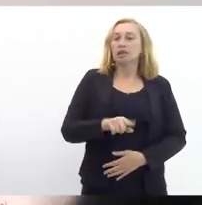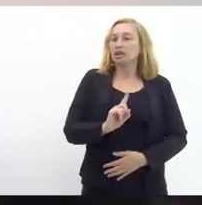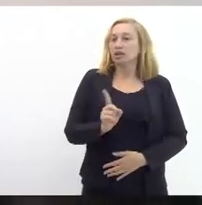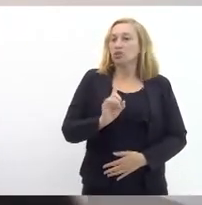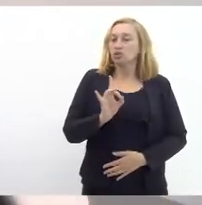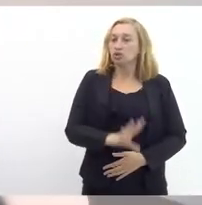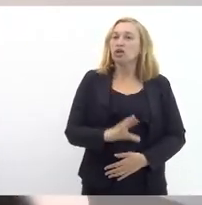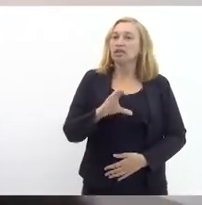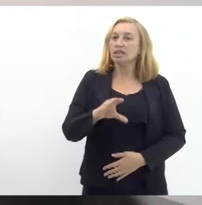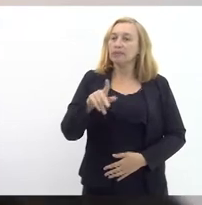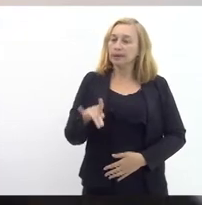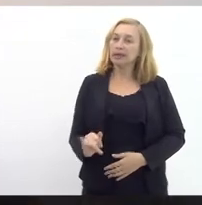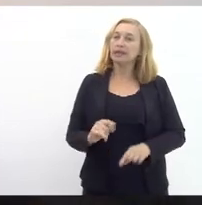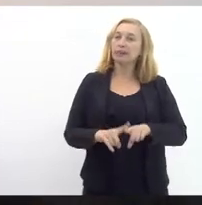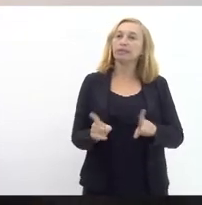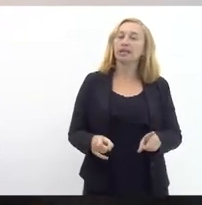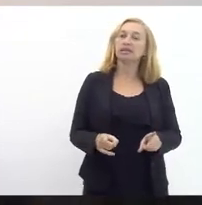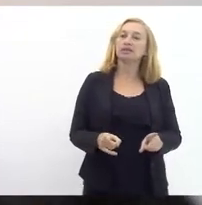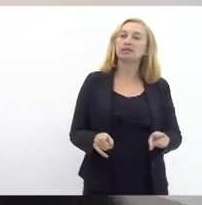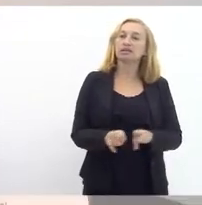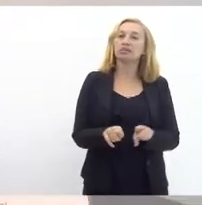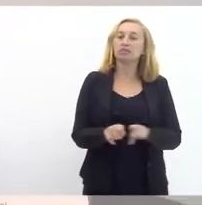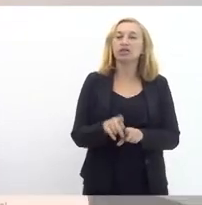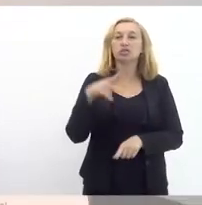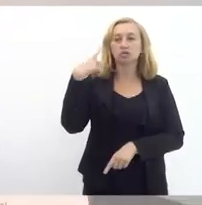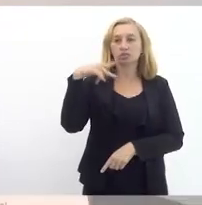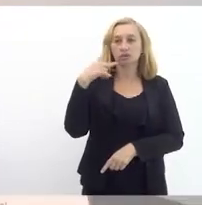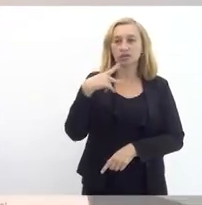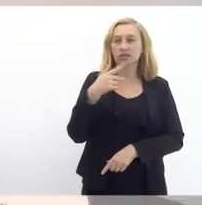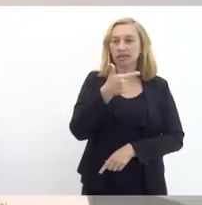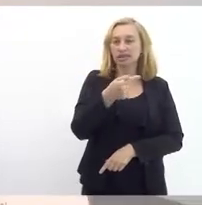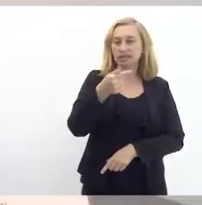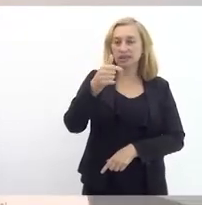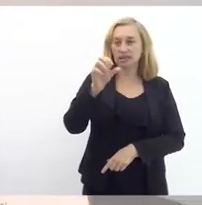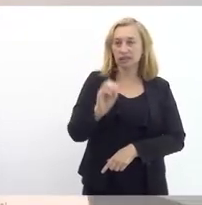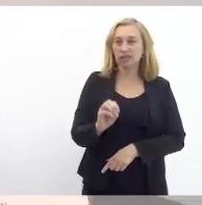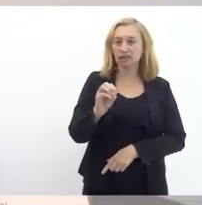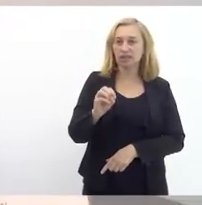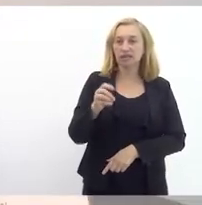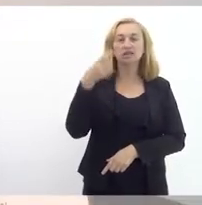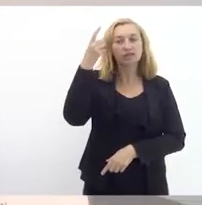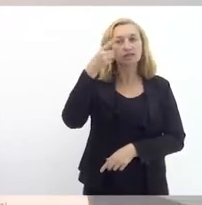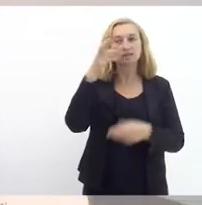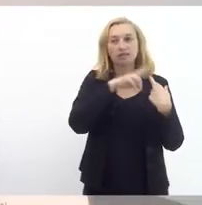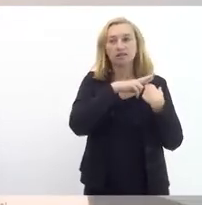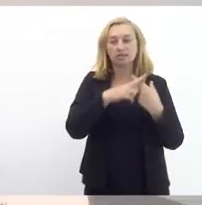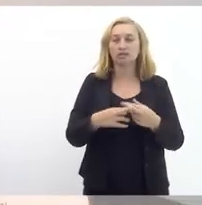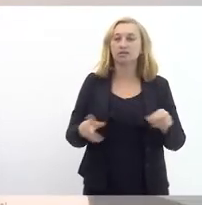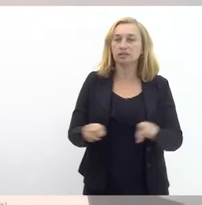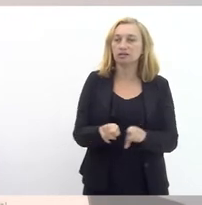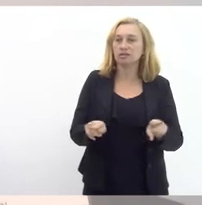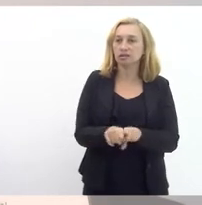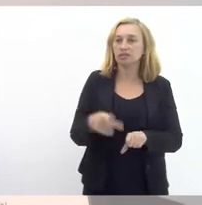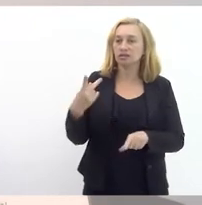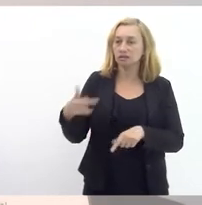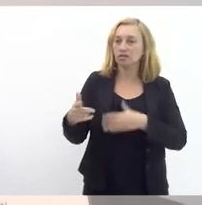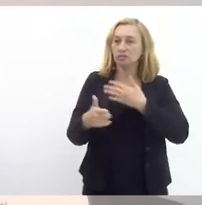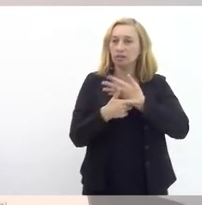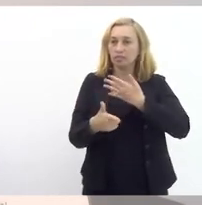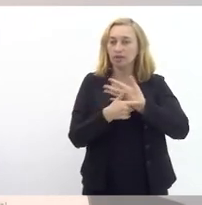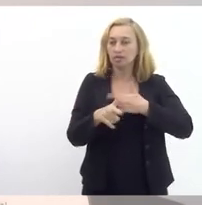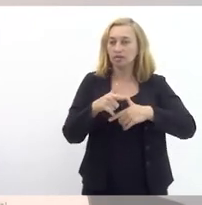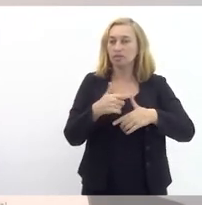a CPI, mas também os parlamentares. Tá? Os 70 deputados são responsáveis também pelos seus atos e pela